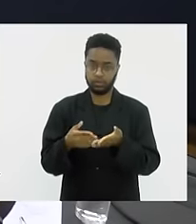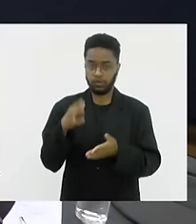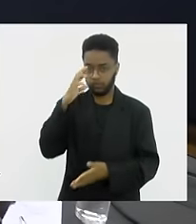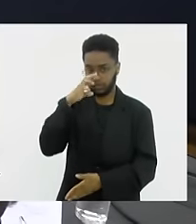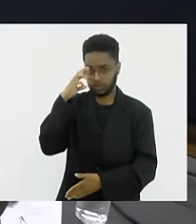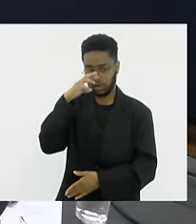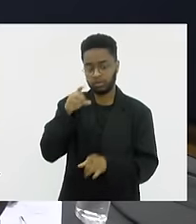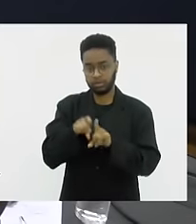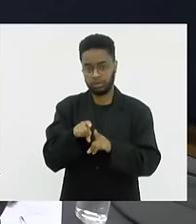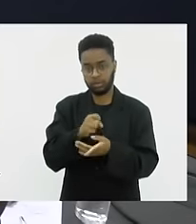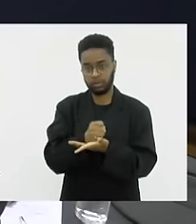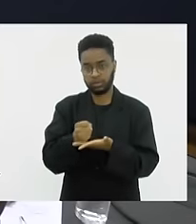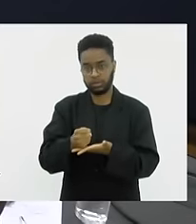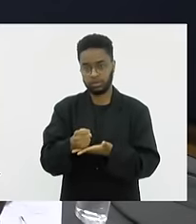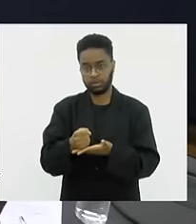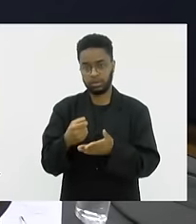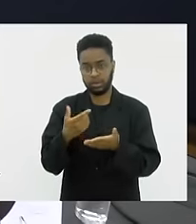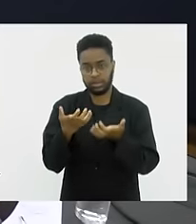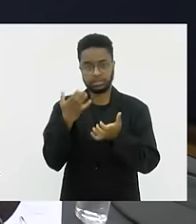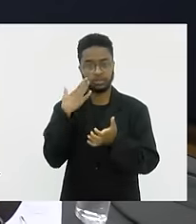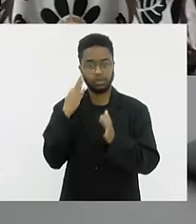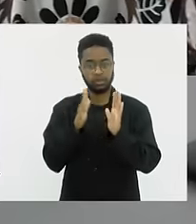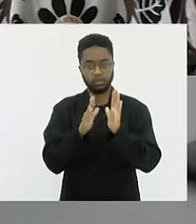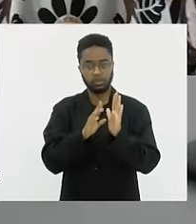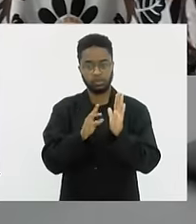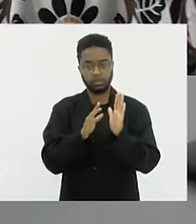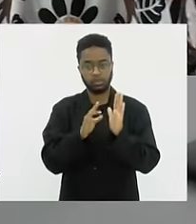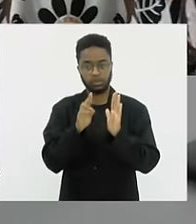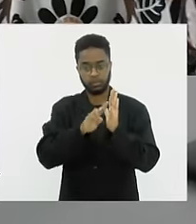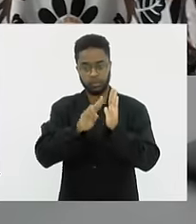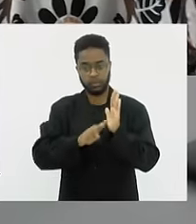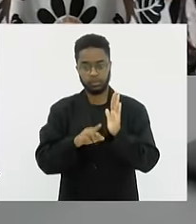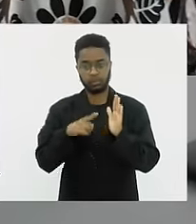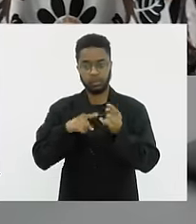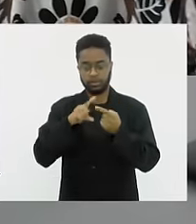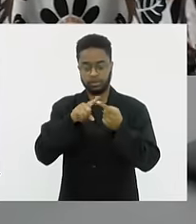agora também? Queria propor. São três pessoas, o